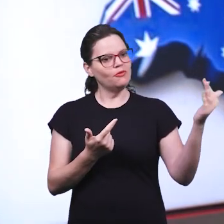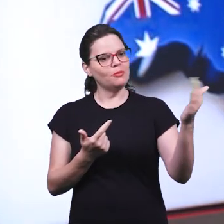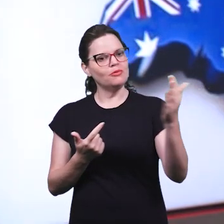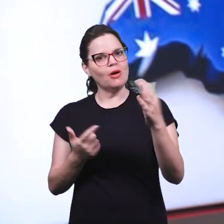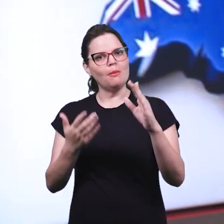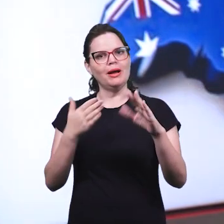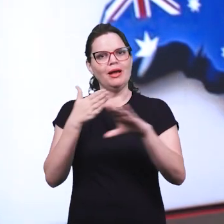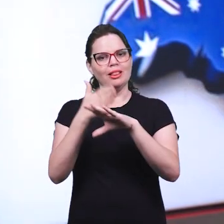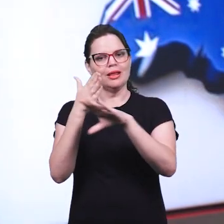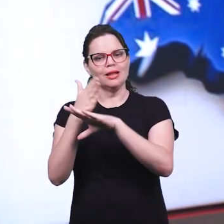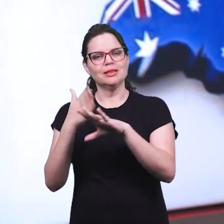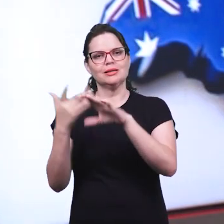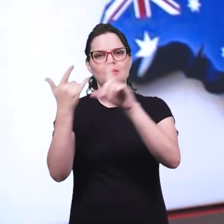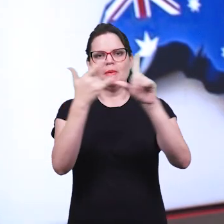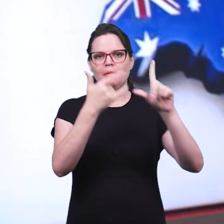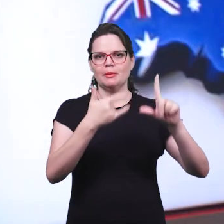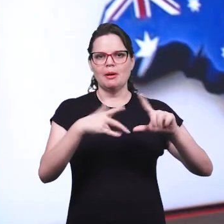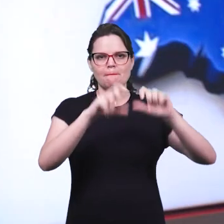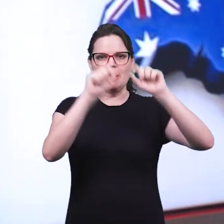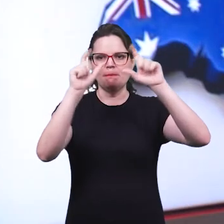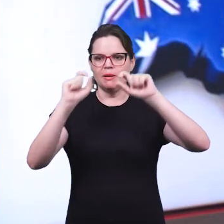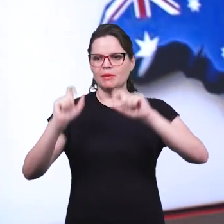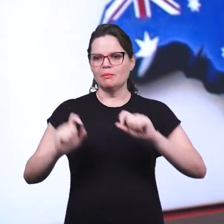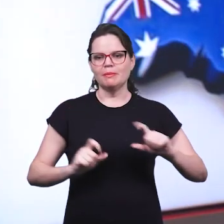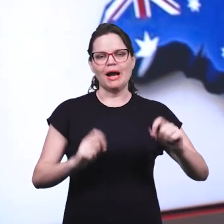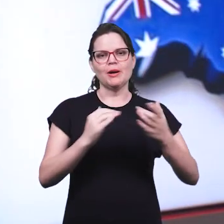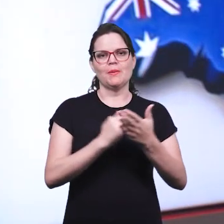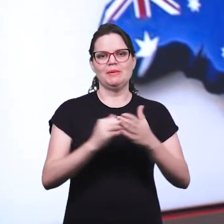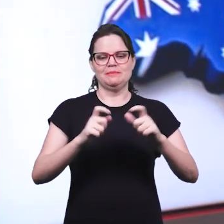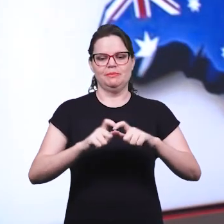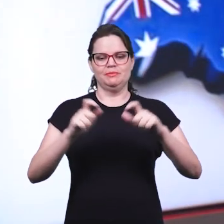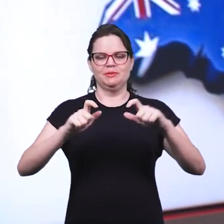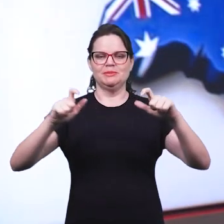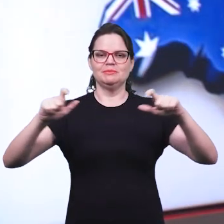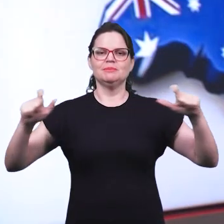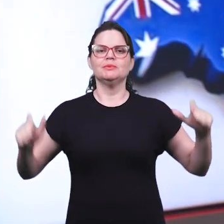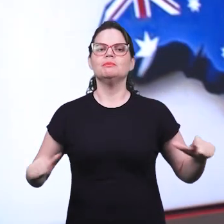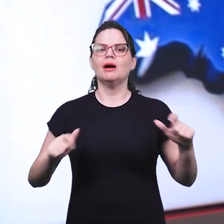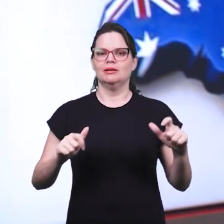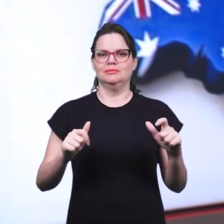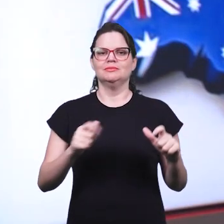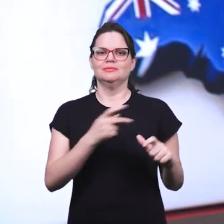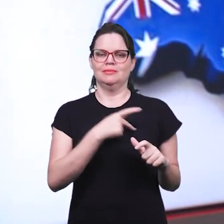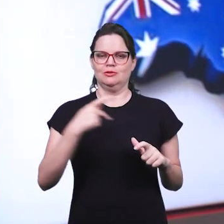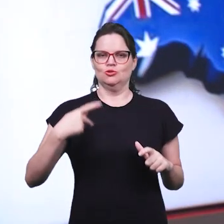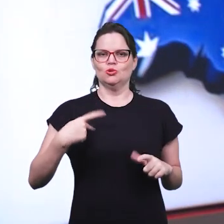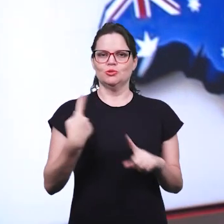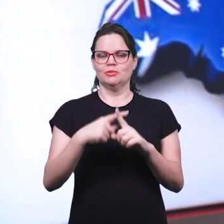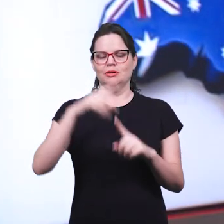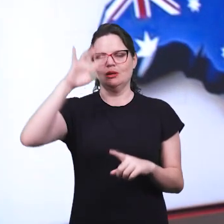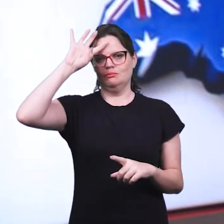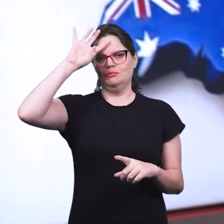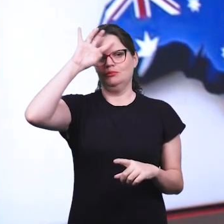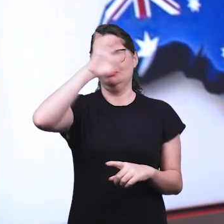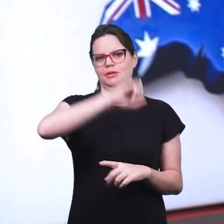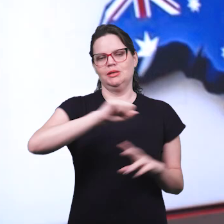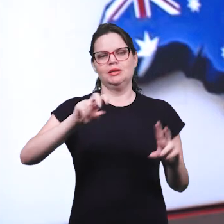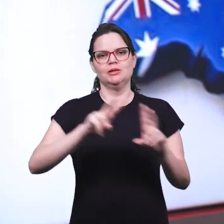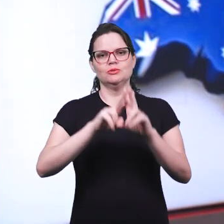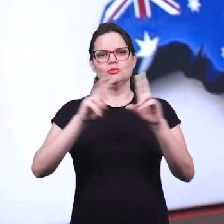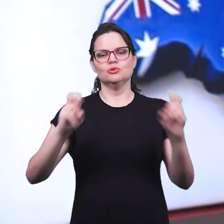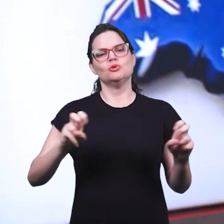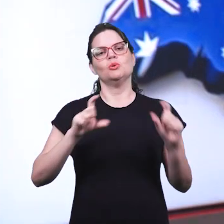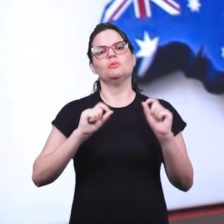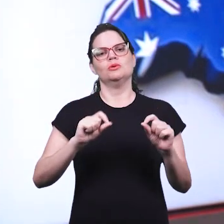grande crescimento no número de pastores que estão aprendendo a respeito da obra